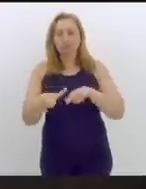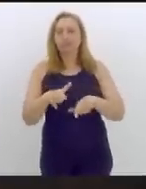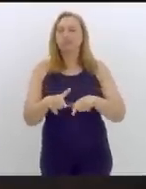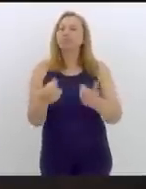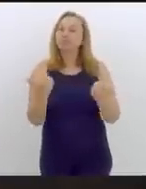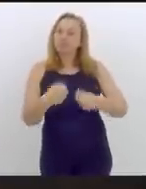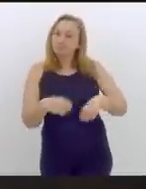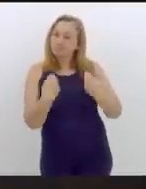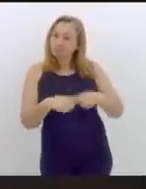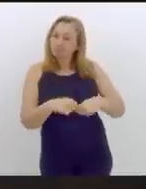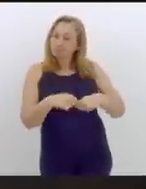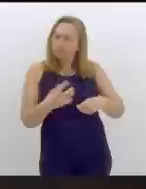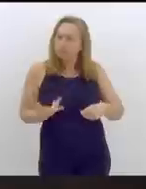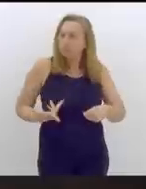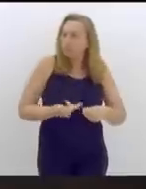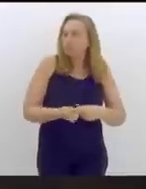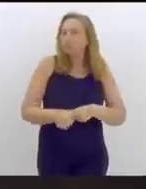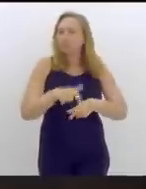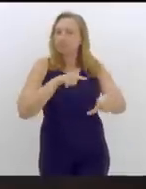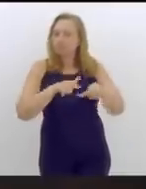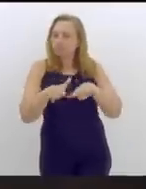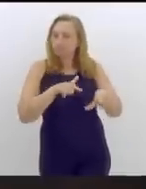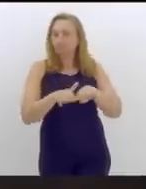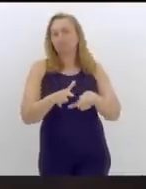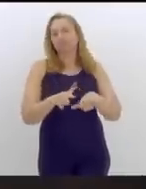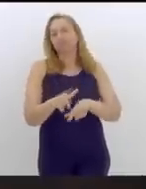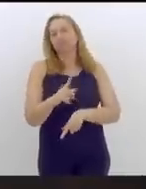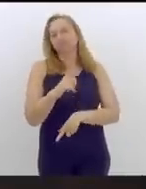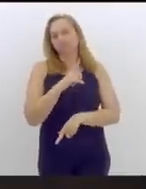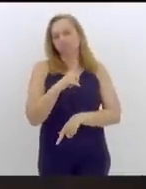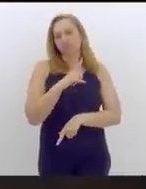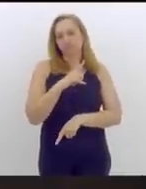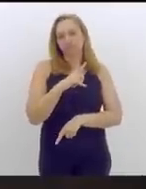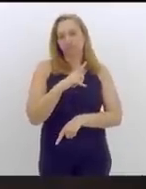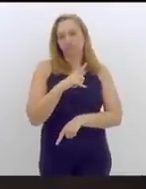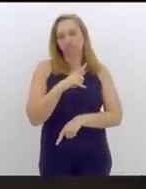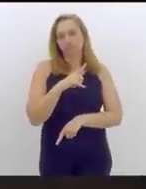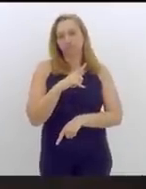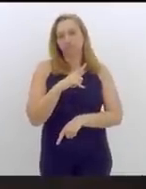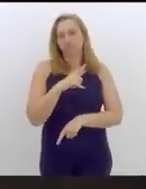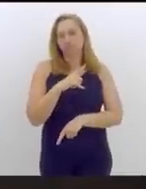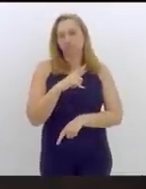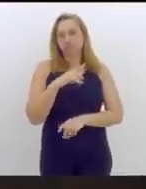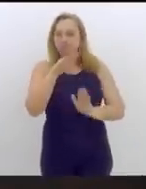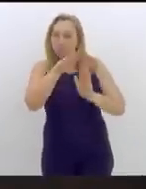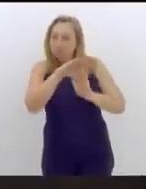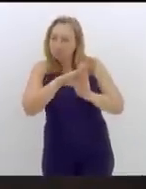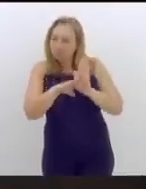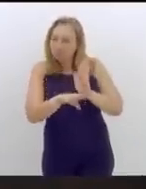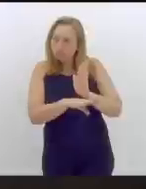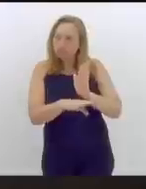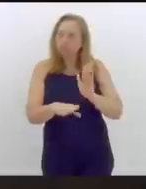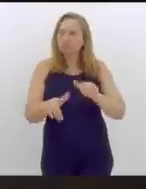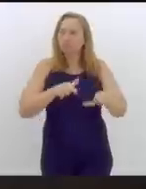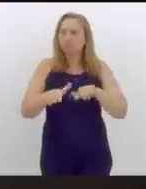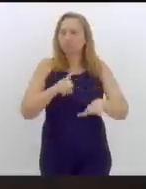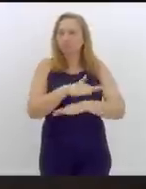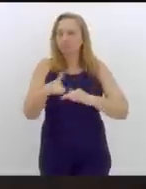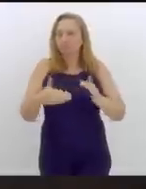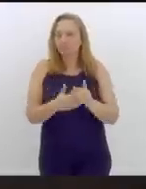e o mínimo possível que a gente espera é uma escala humanizada para toda a tropa Muito